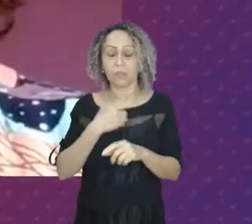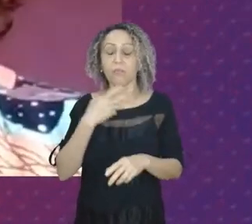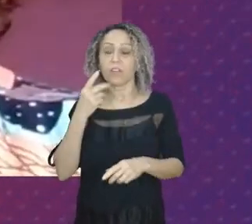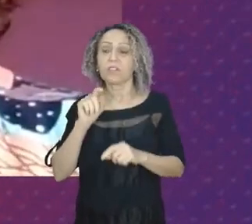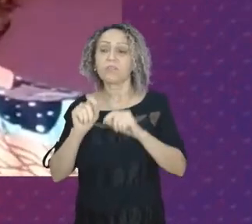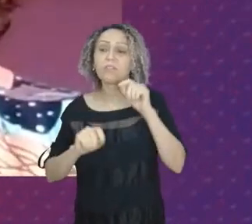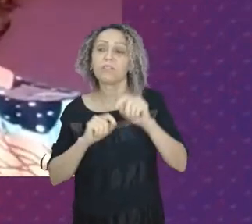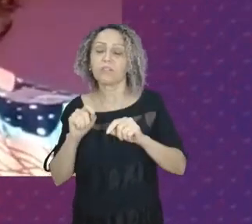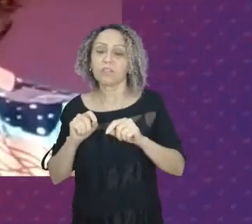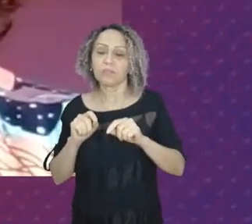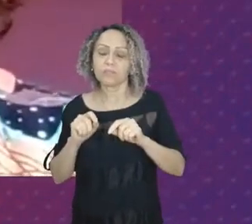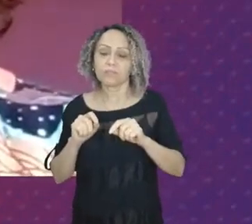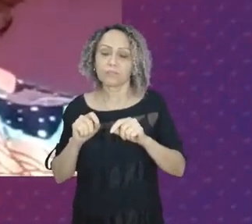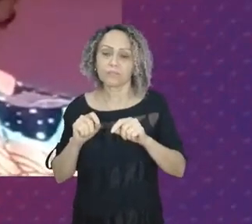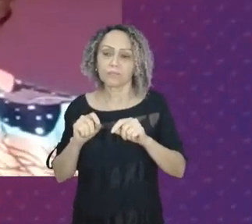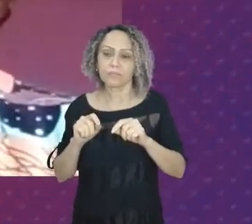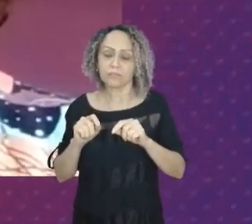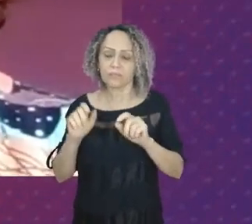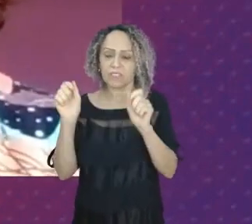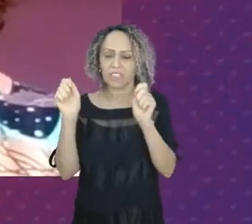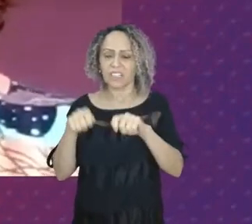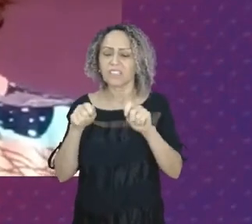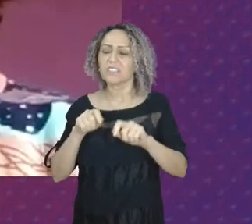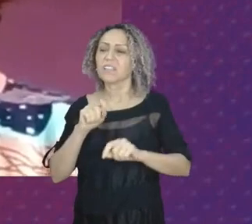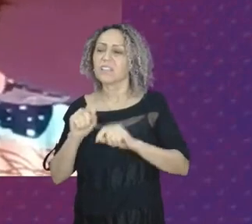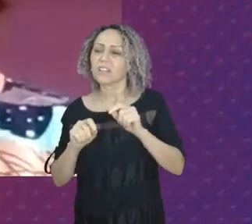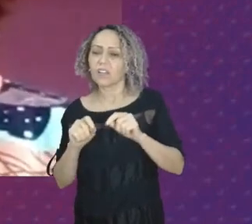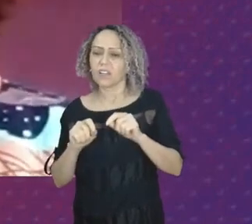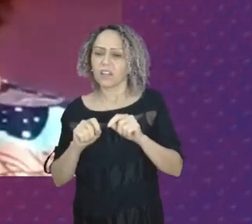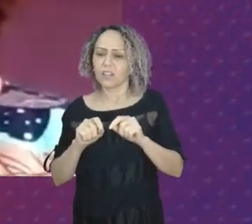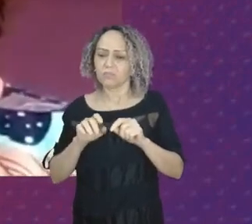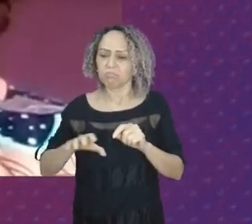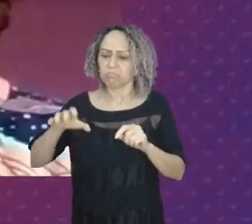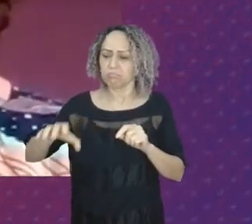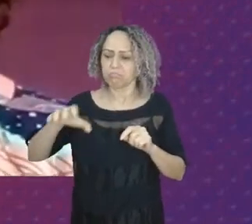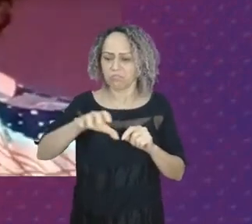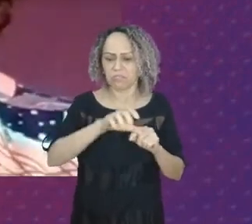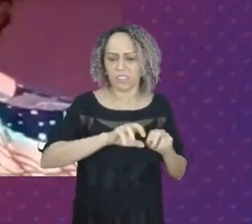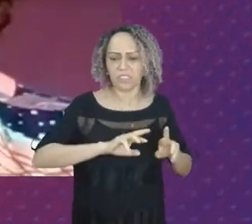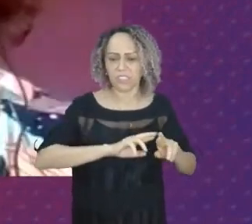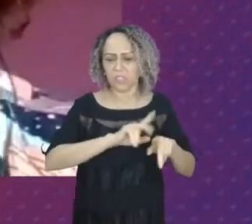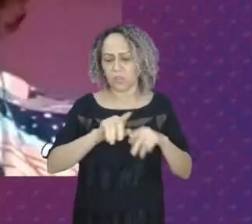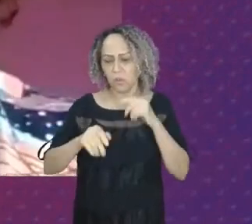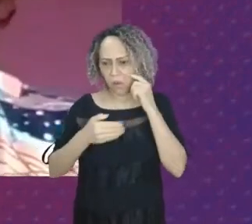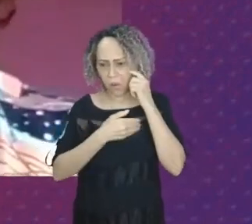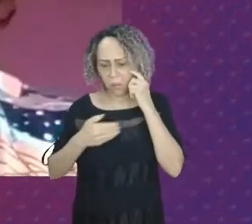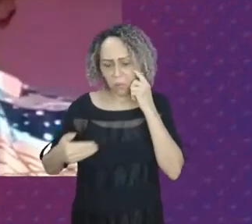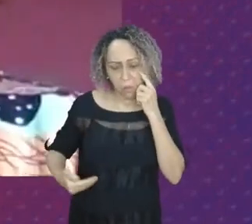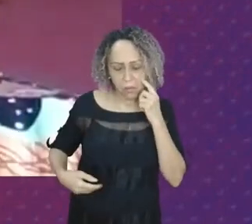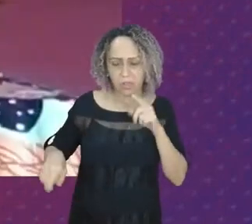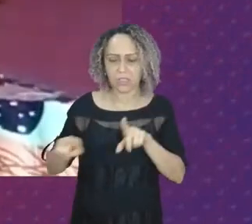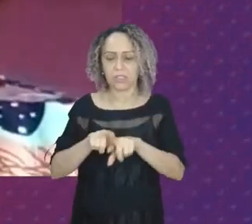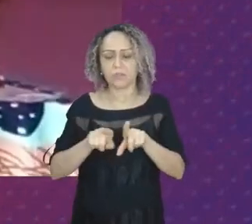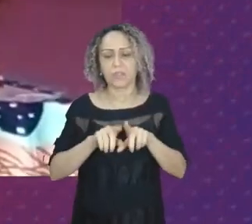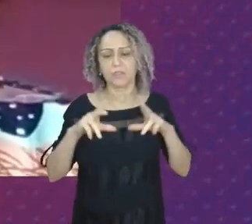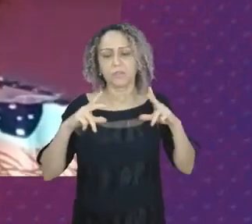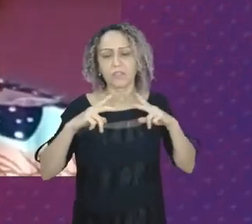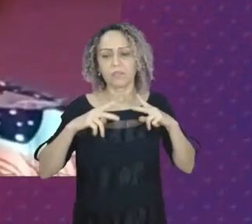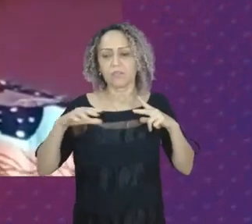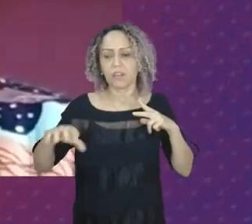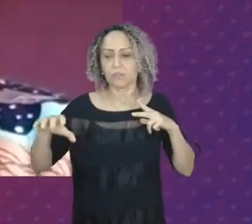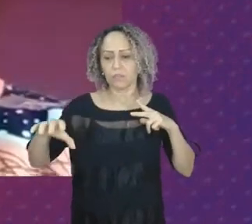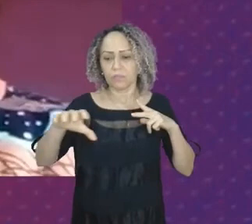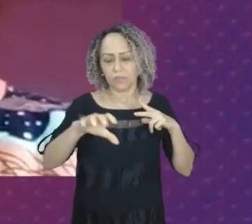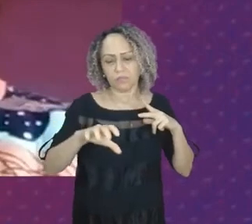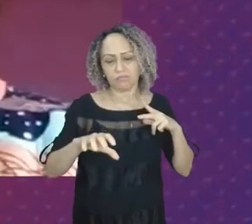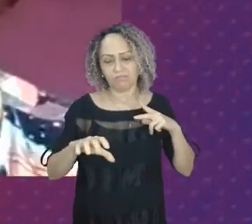falando da necessidade entre diferentes setores públicos e privados e